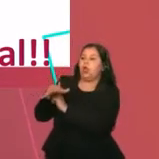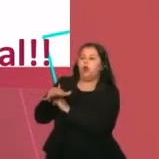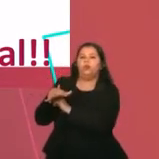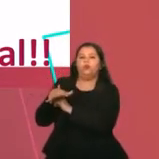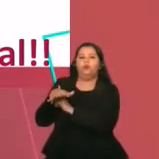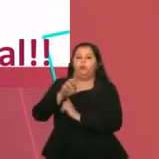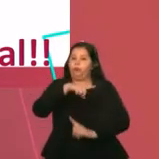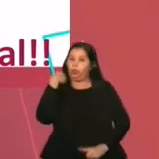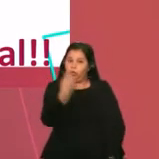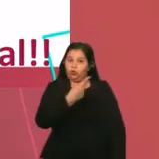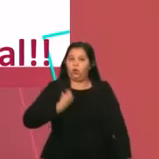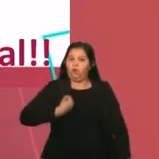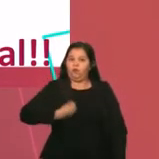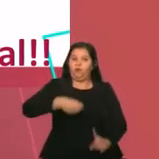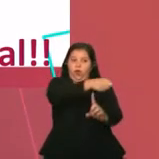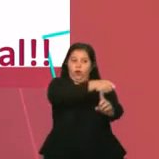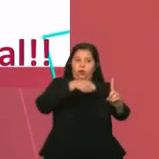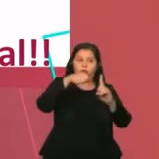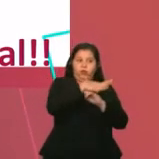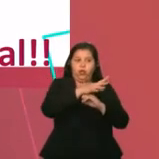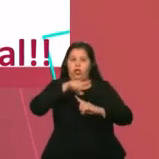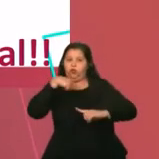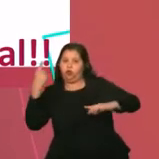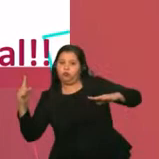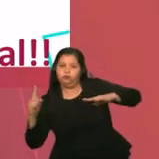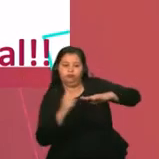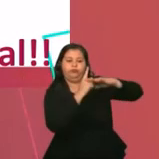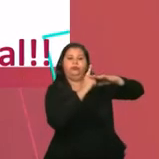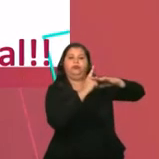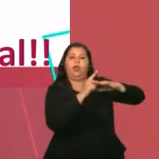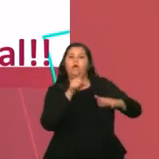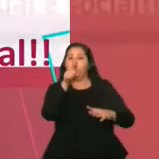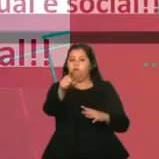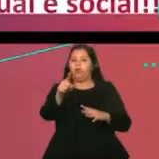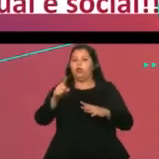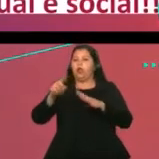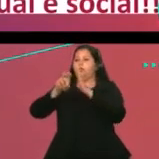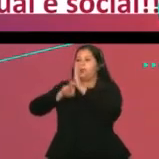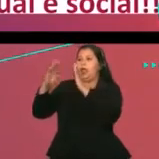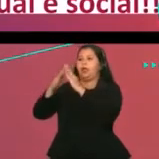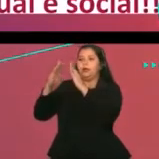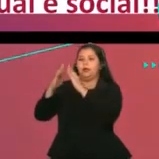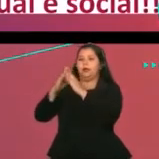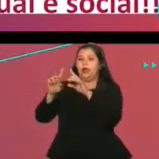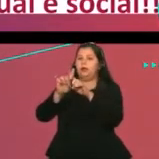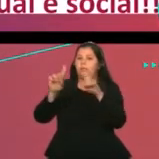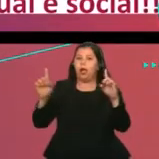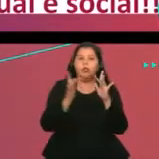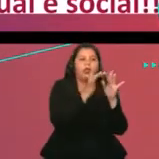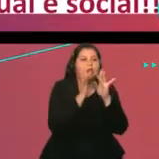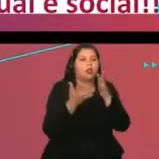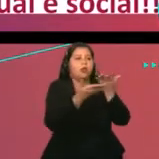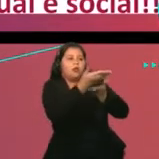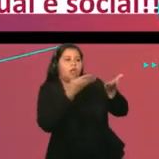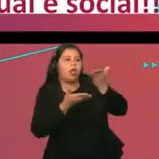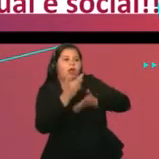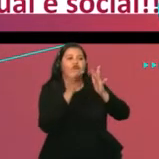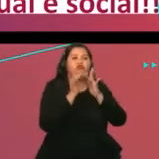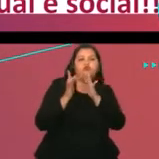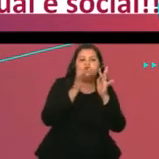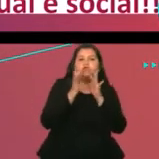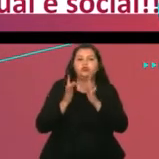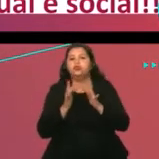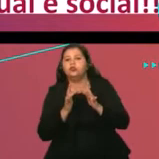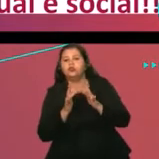e nós estamos vivendo na sociedade porque nós estamos está em home não você tá em casa longe das pessoas mais você tá interagir de